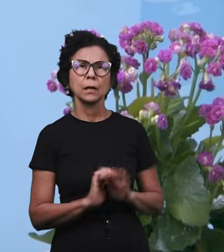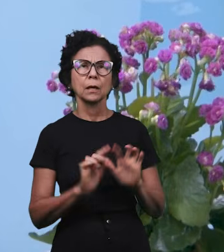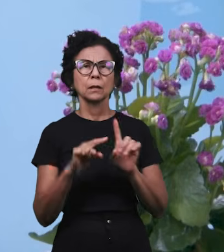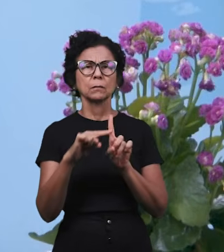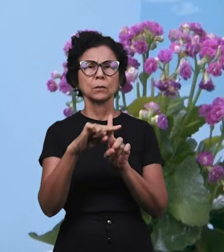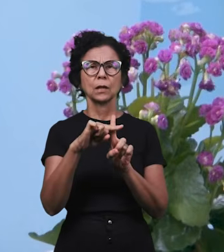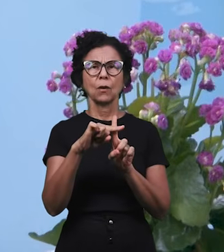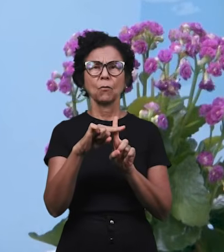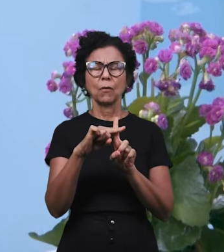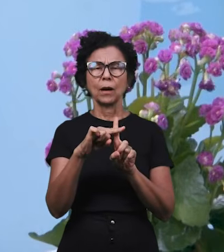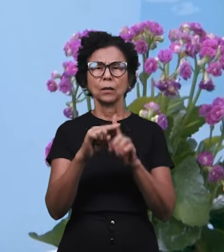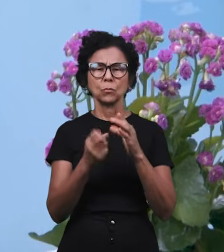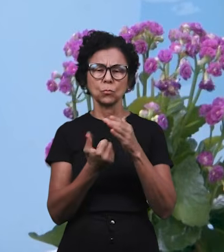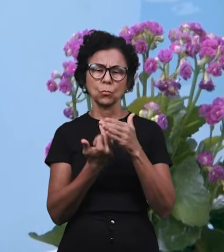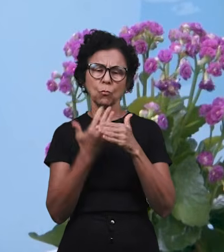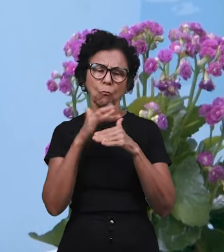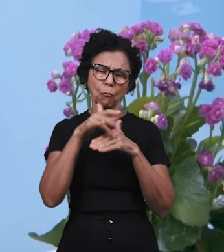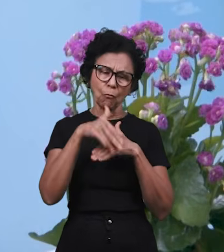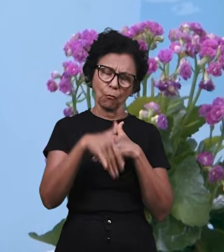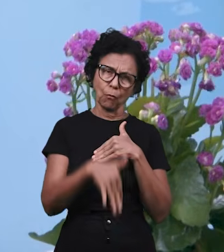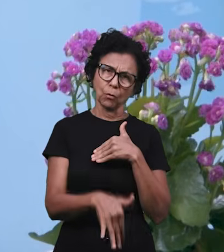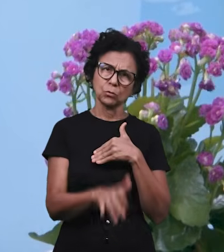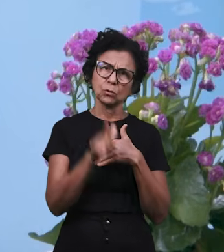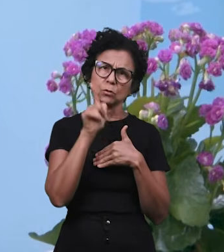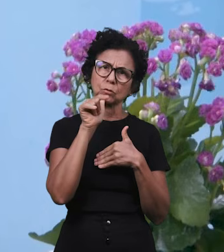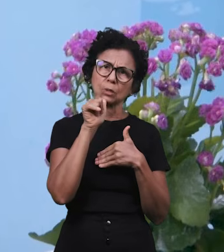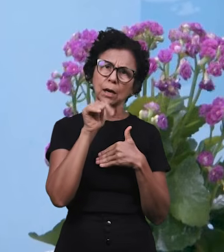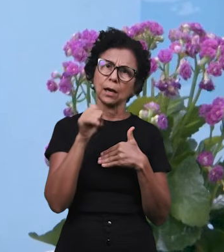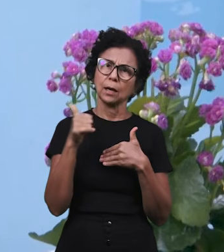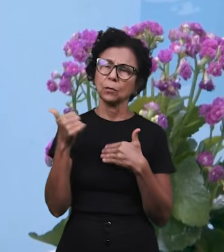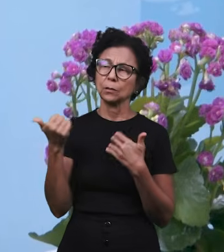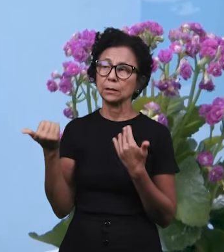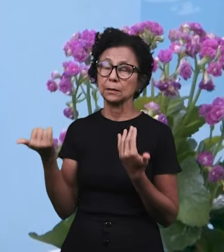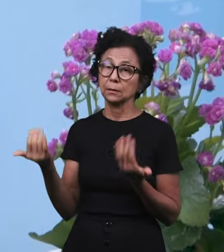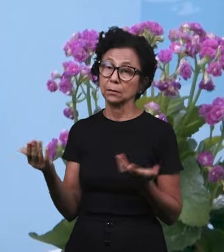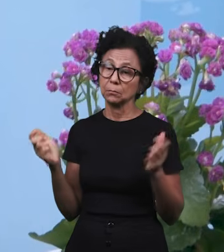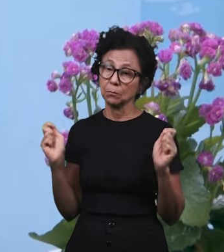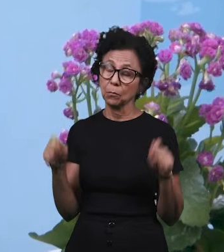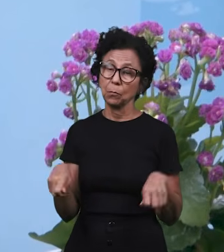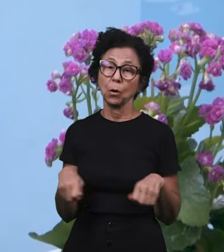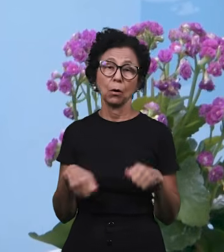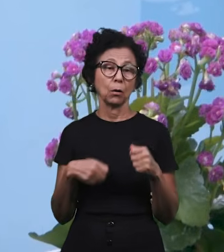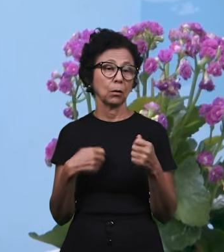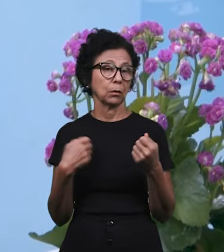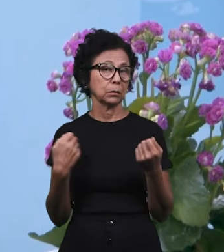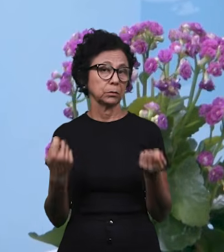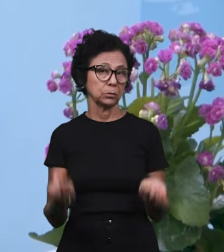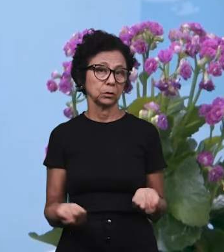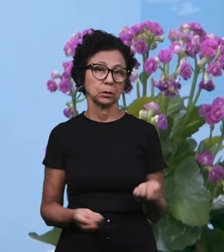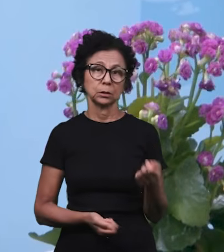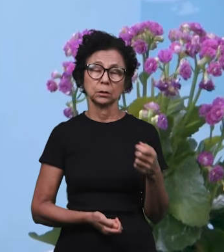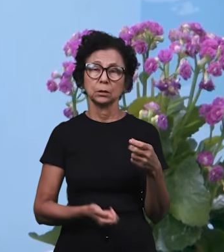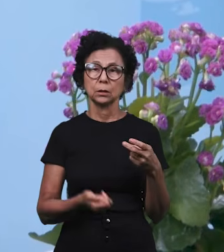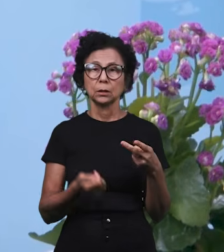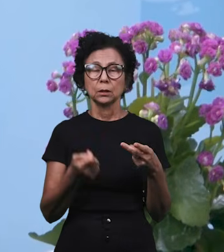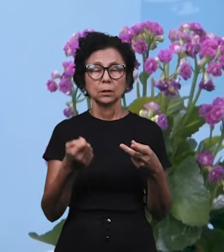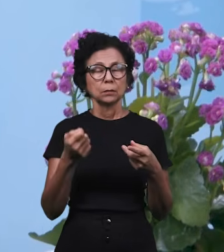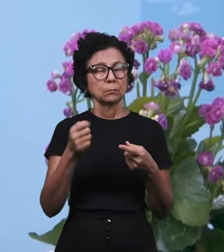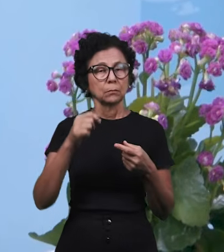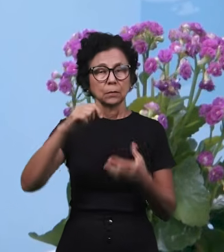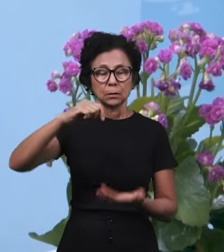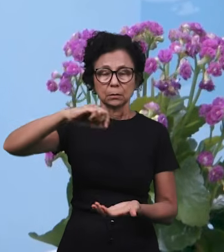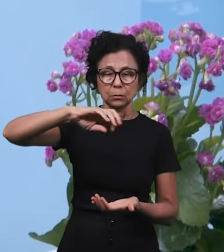no Calvário. Essa fonte, pegando o gancho que você falou, né? Que pode ser uma cisterna, uma torneira, aquilo